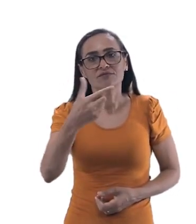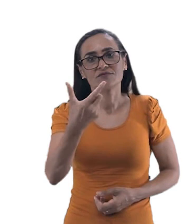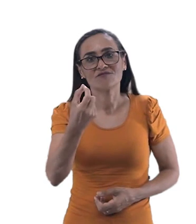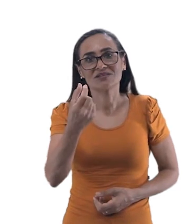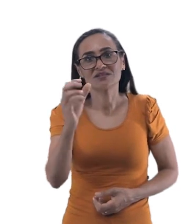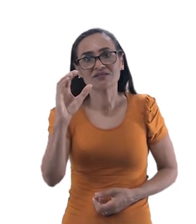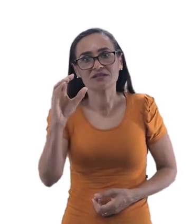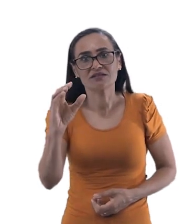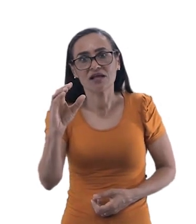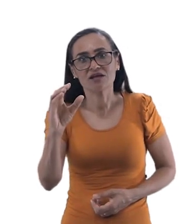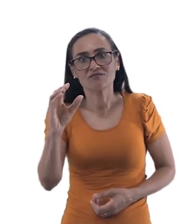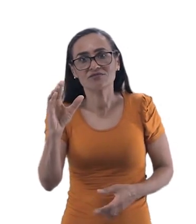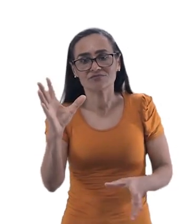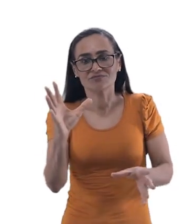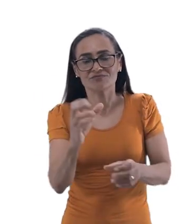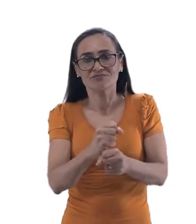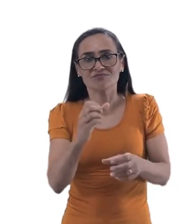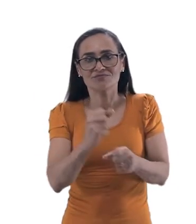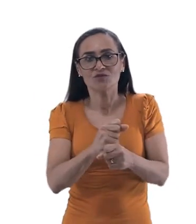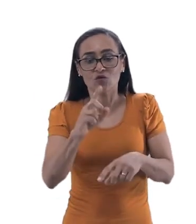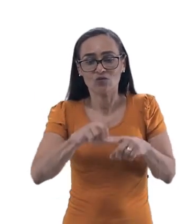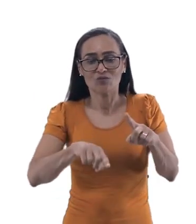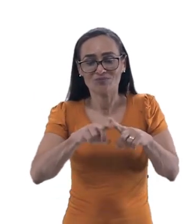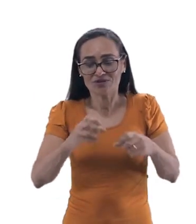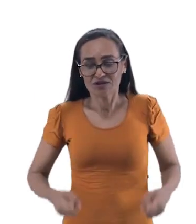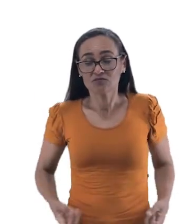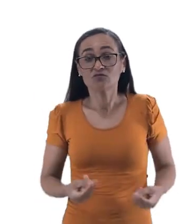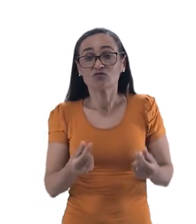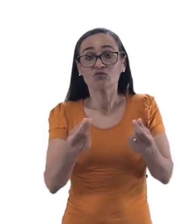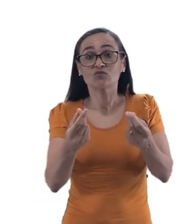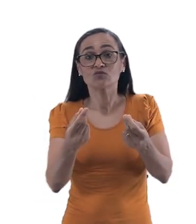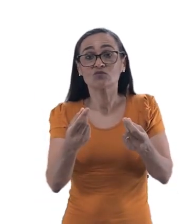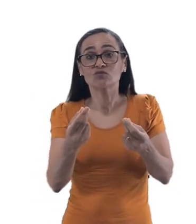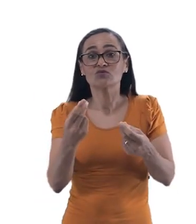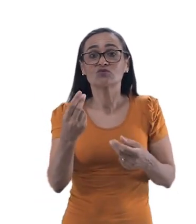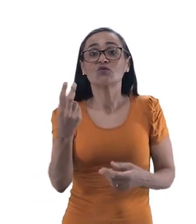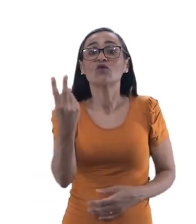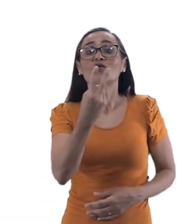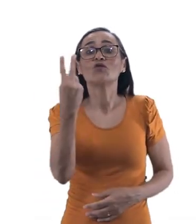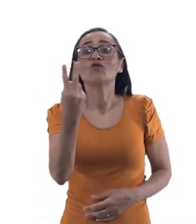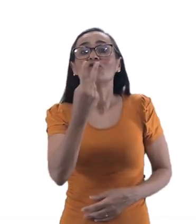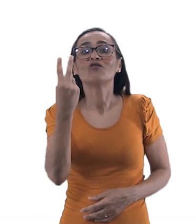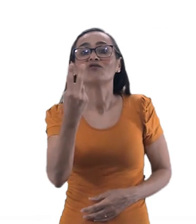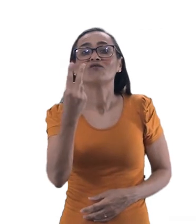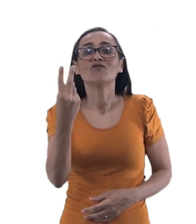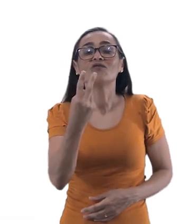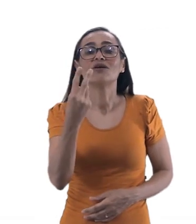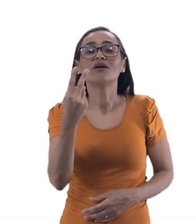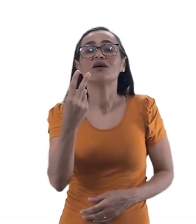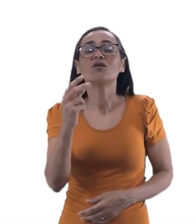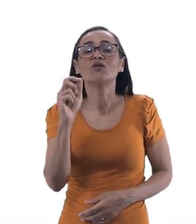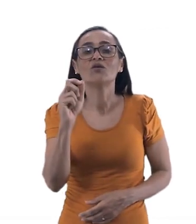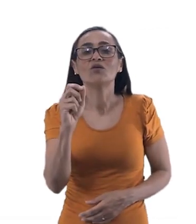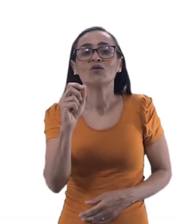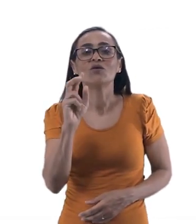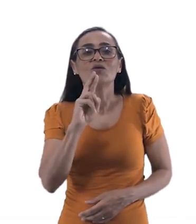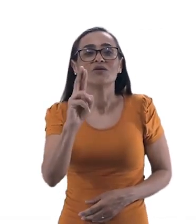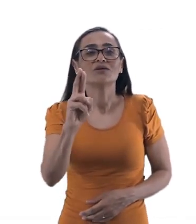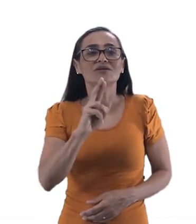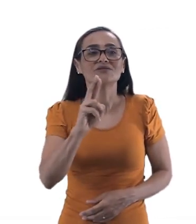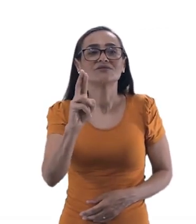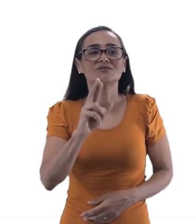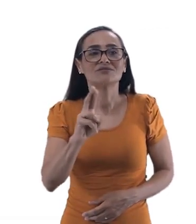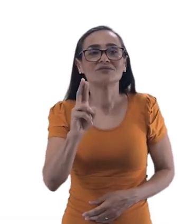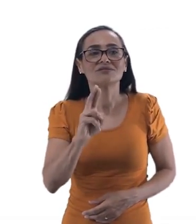centavos, esse objeto de custo consumiu 60 vezes